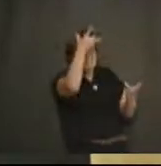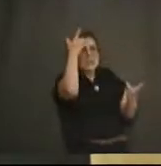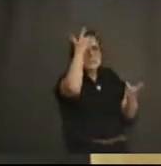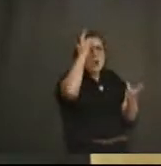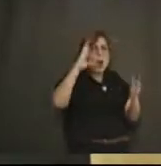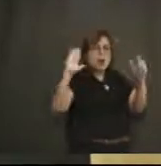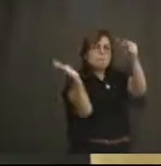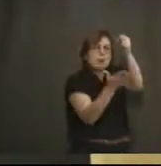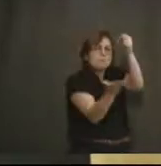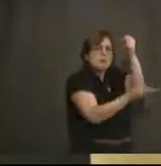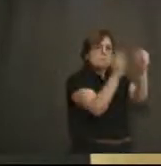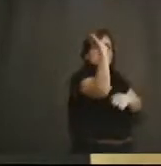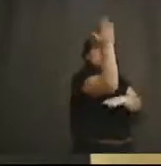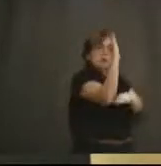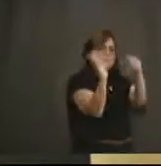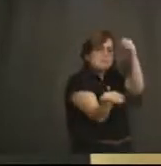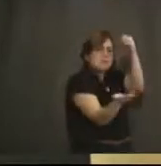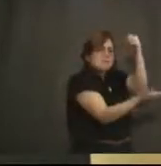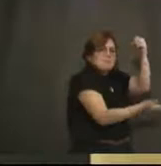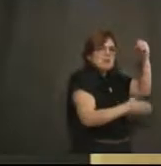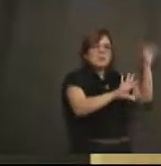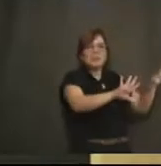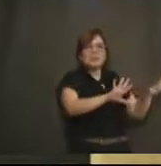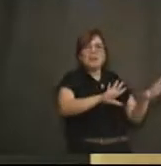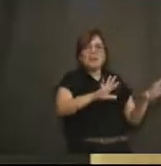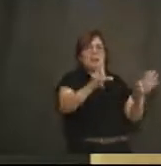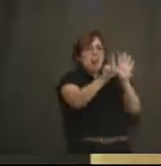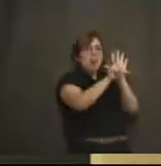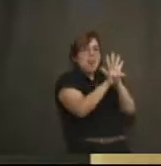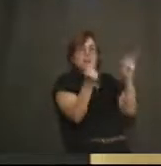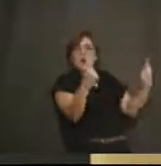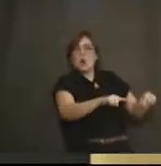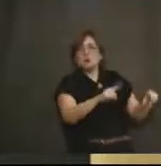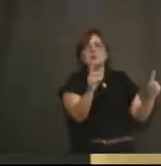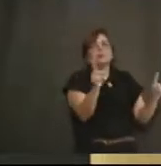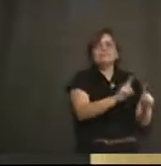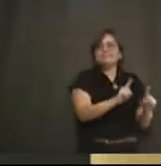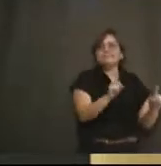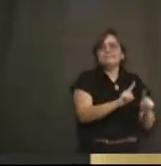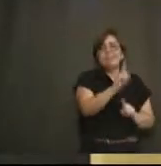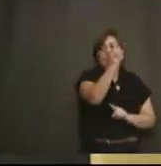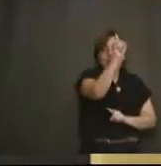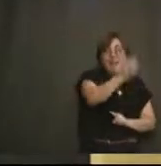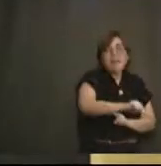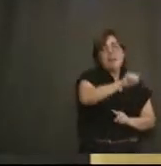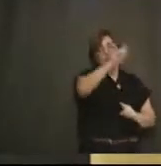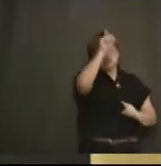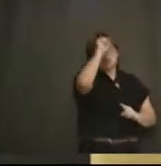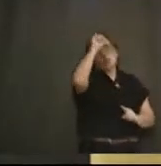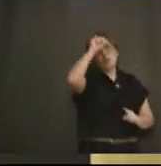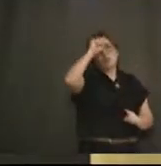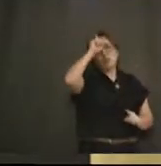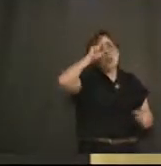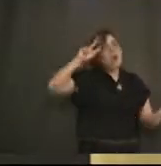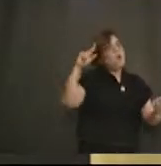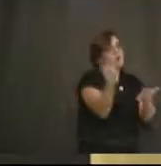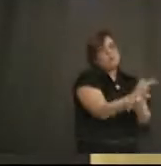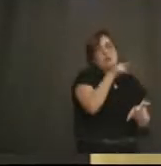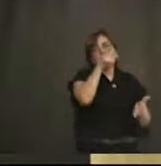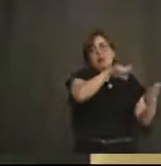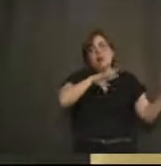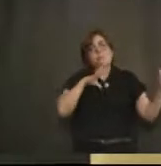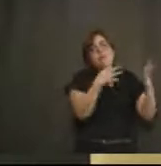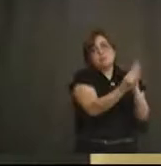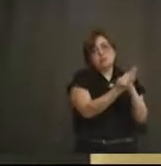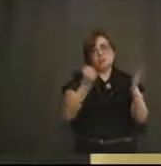E isto é a rotina da Amazônia. Não é? Este assassinato nos